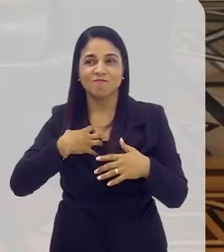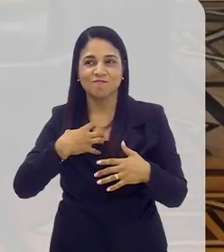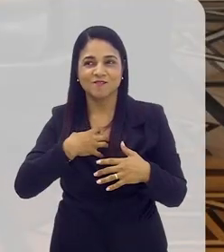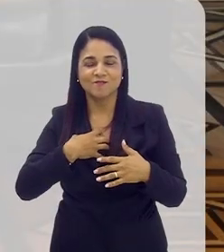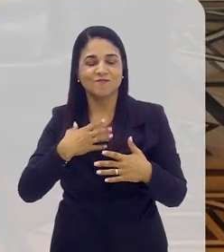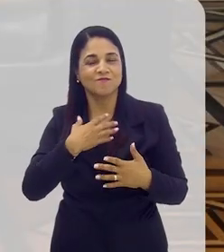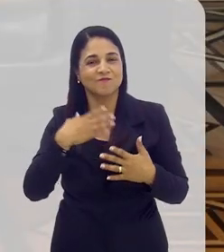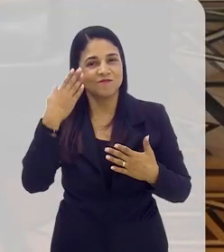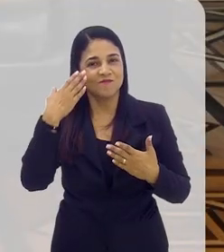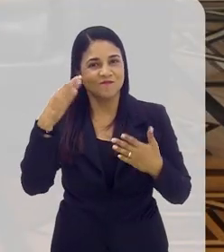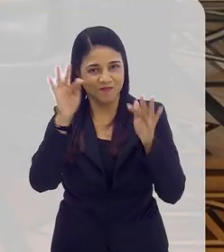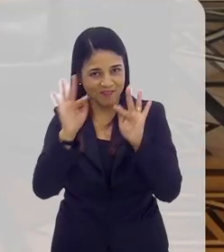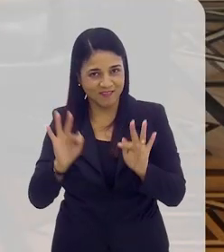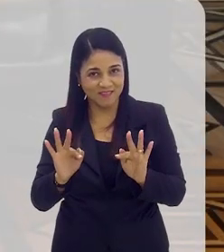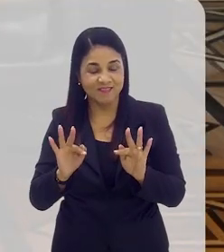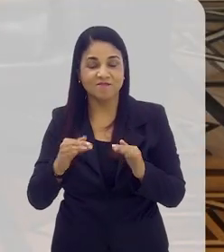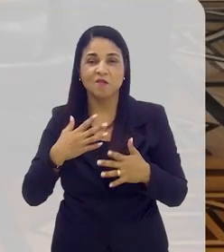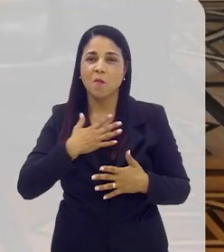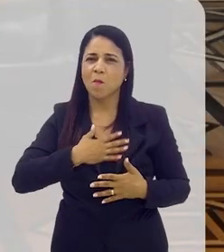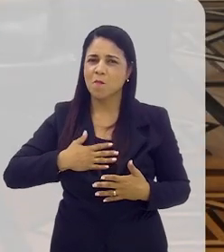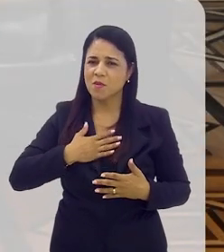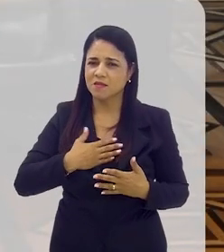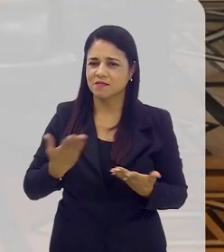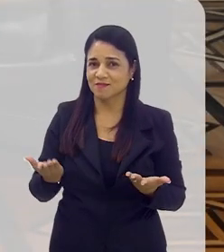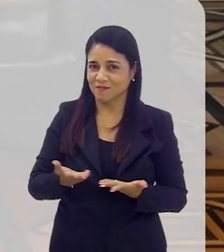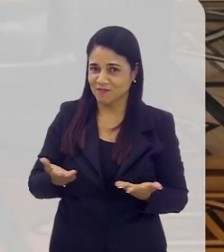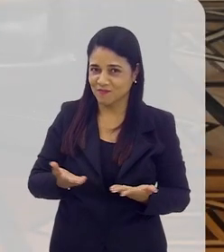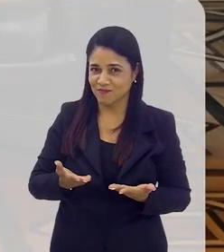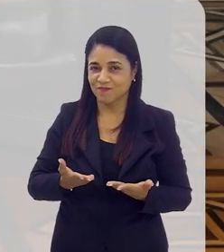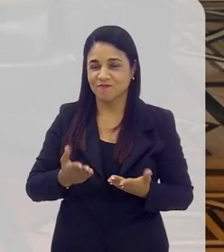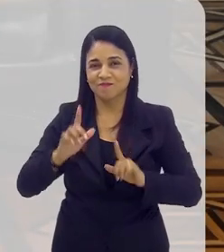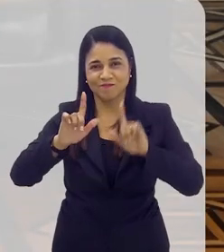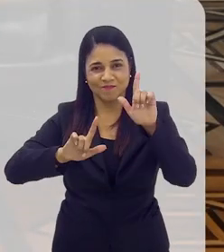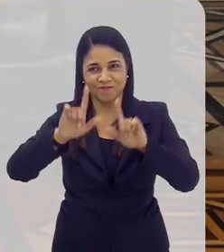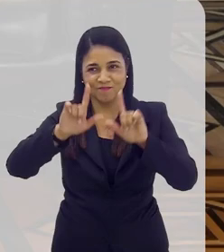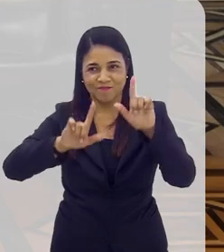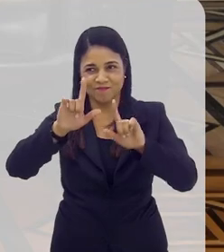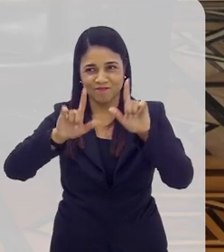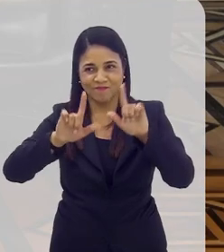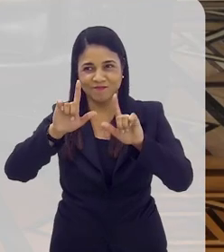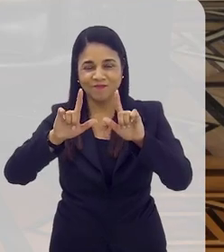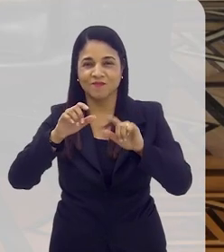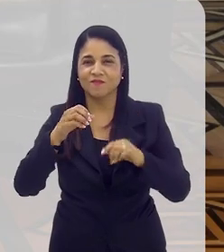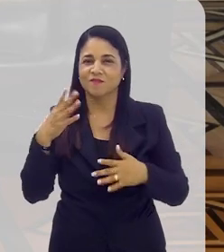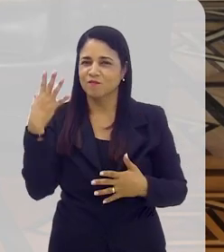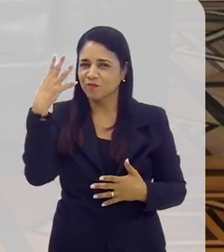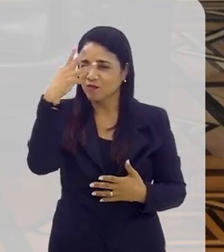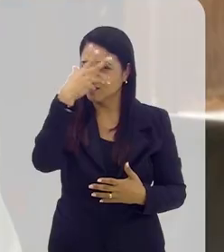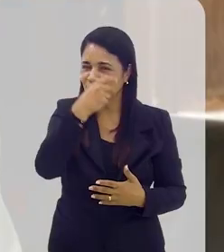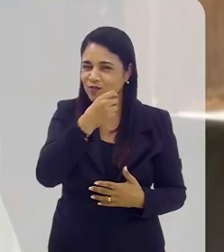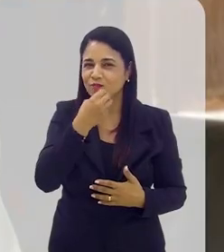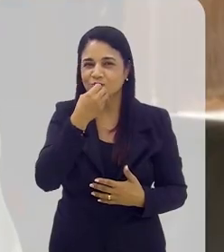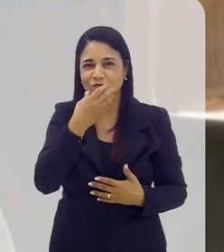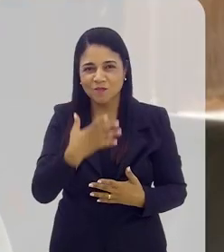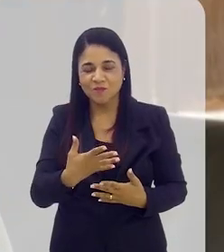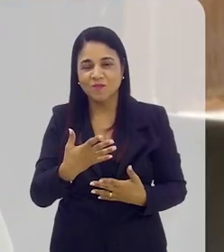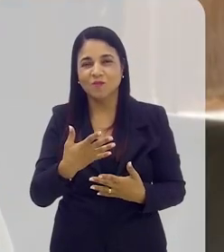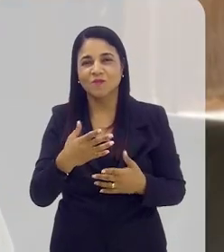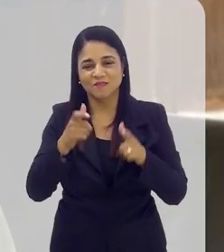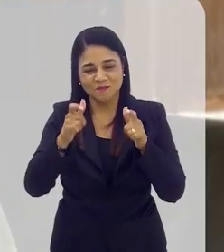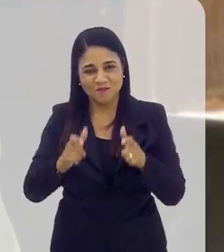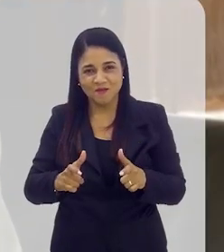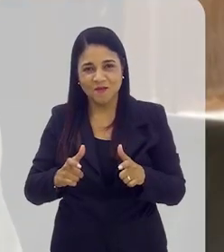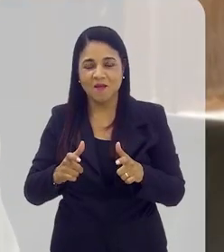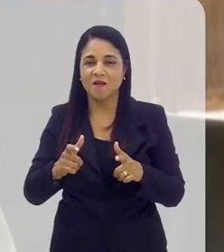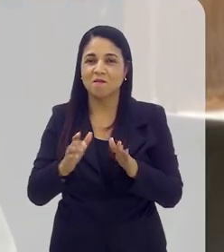ter estado conosco aqui no programa. Eu fico todo abestado por você estar aqui junto com a gente. Não, Júlio, é um prazer estar aqui com vocês,